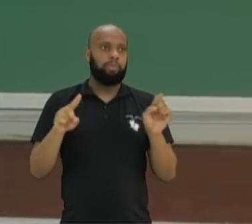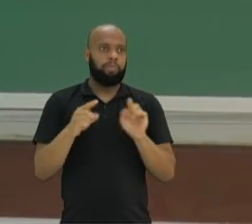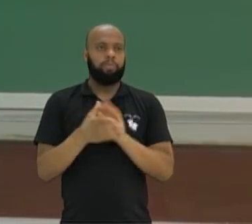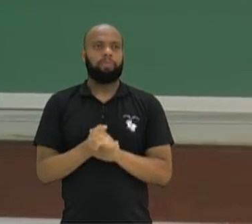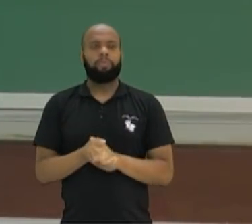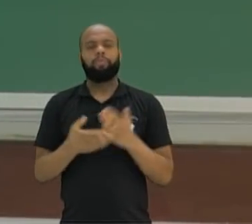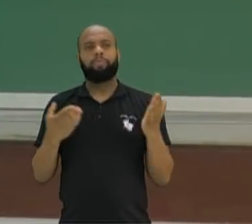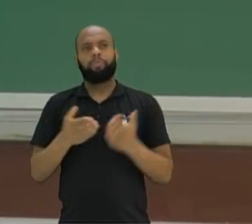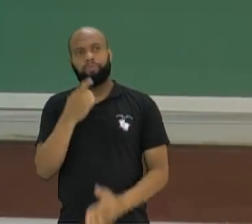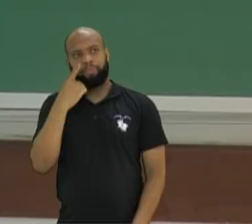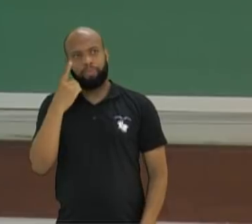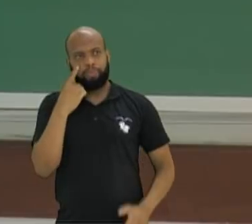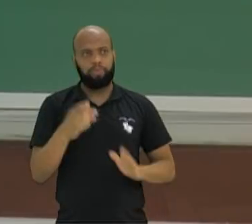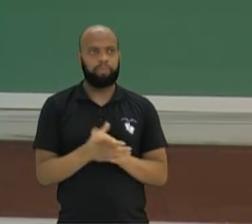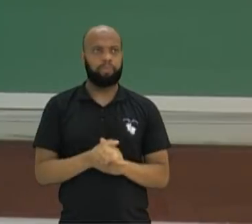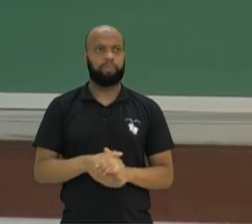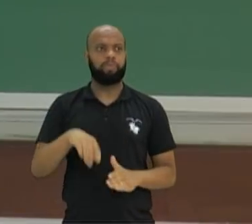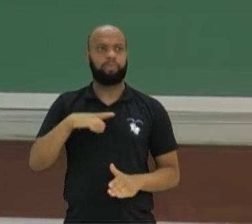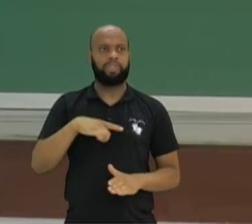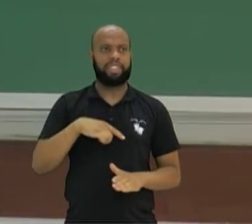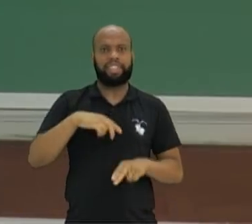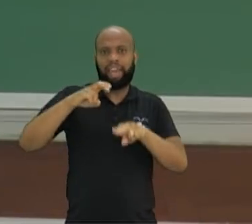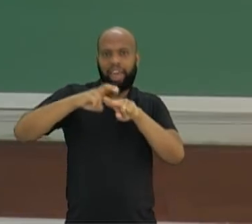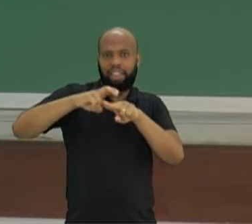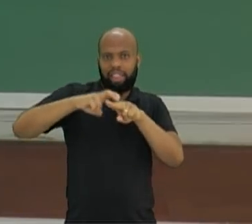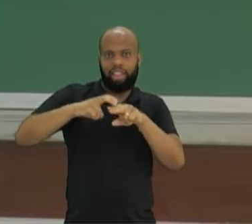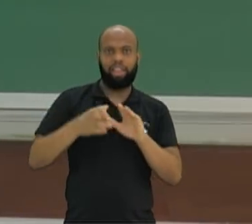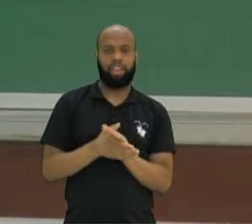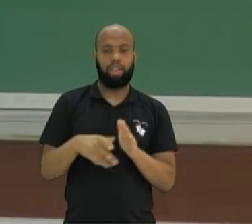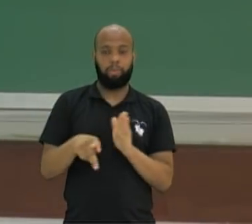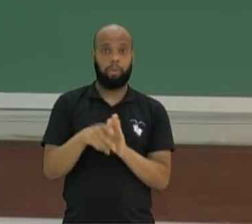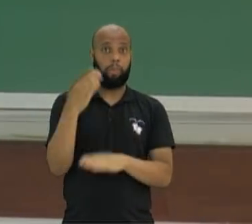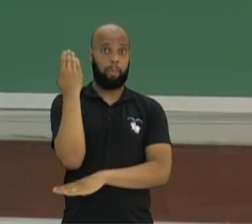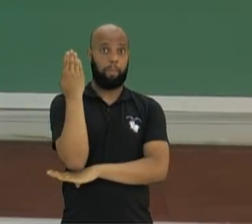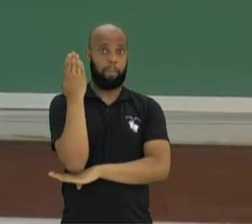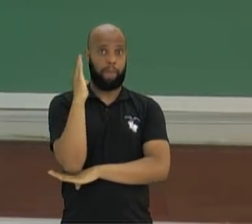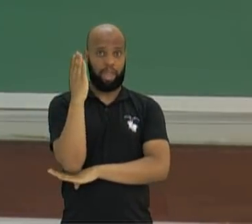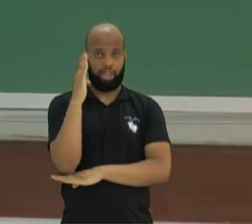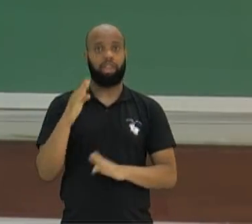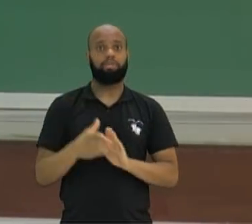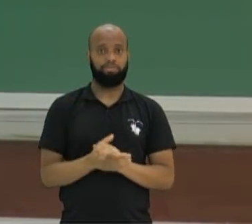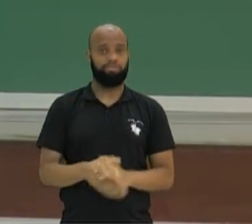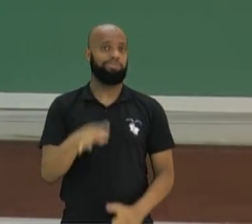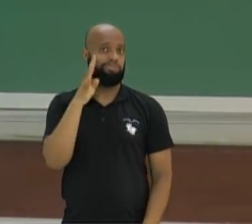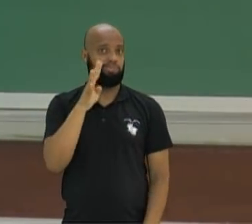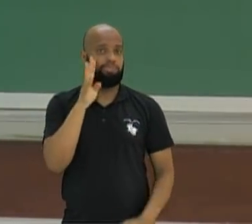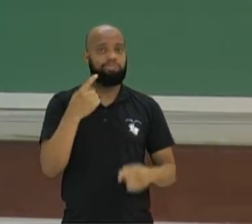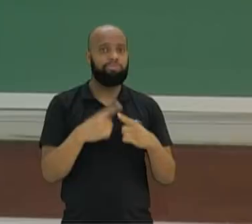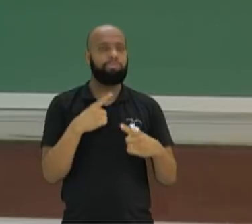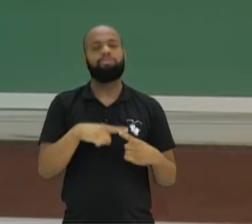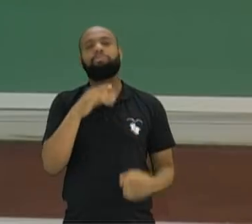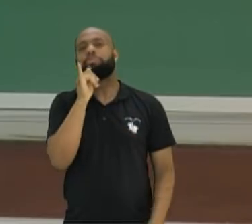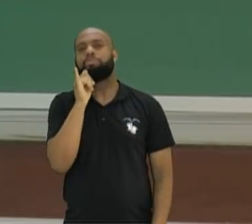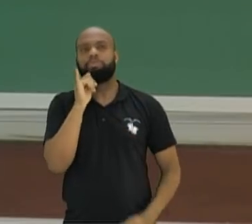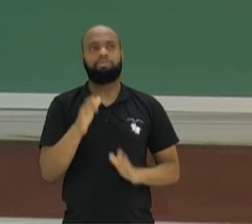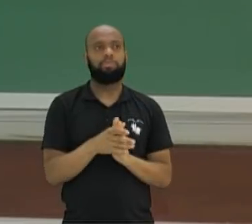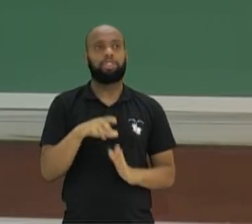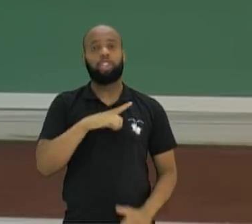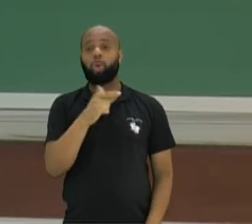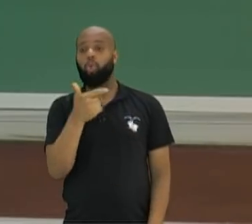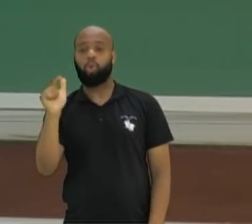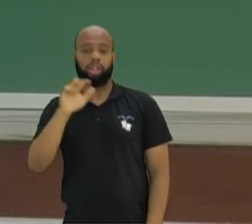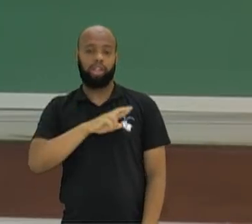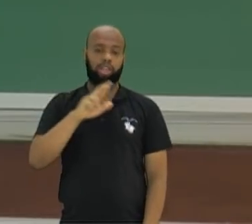lá, essas cadeiras de madeiras, assim, bacana, né, porque mesmo sendo de uma outra